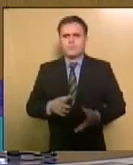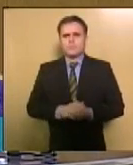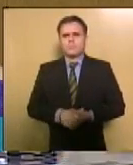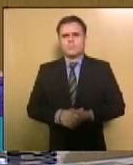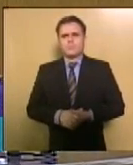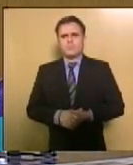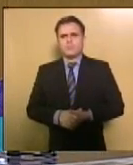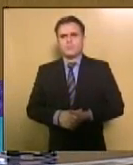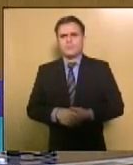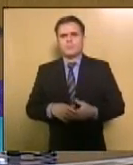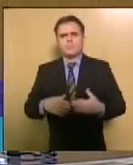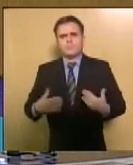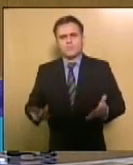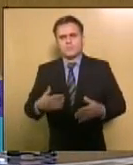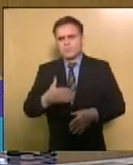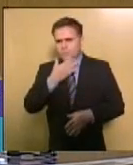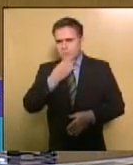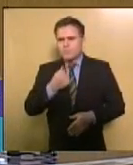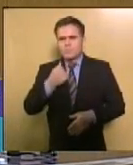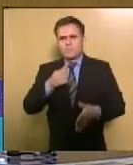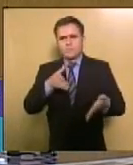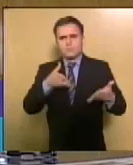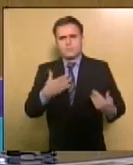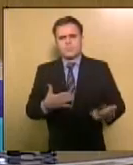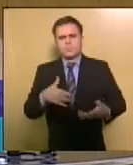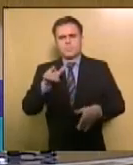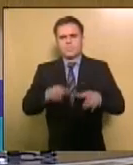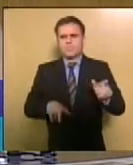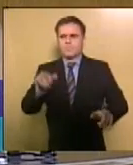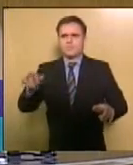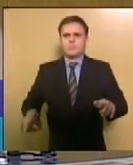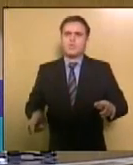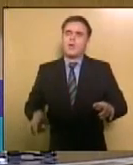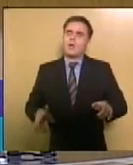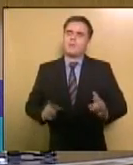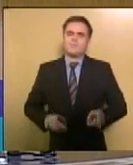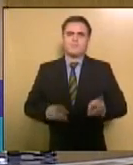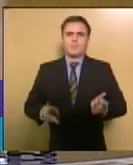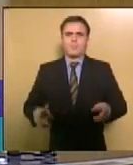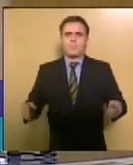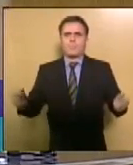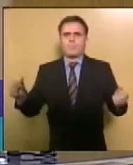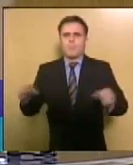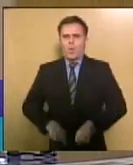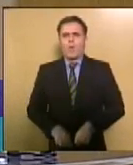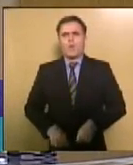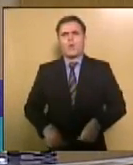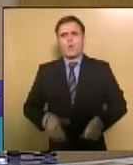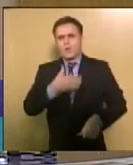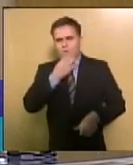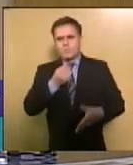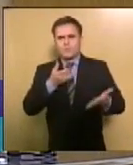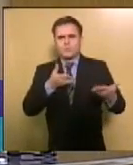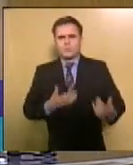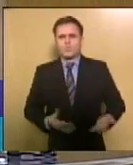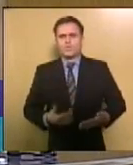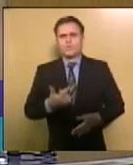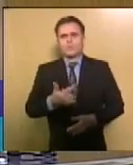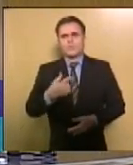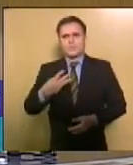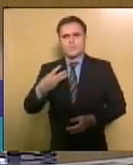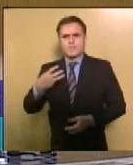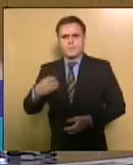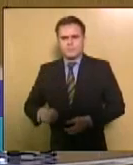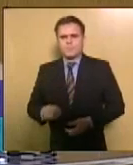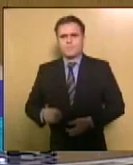olhar de homens jovens esse dado ele é ainda mais devastador homens jovens a taxa 230 por